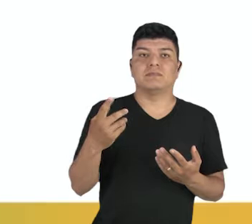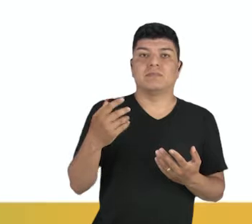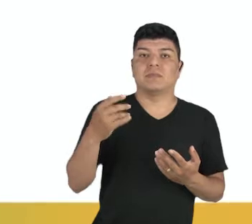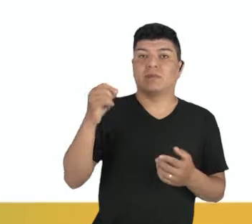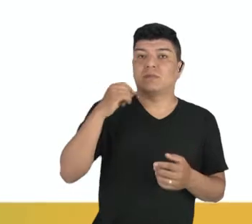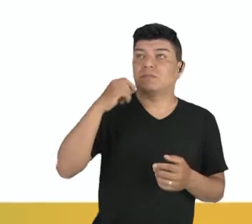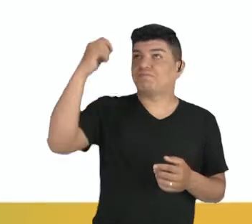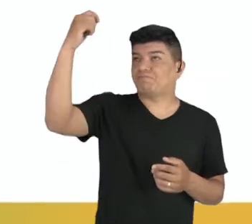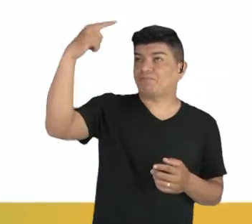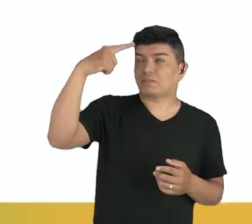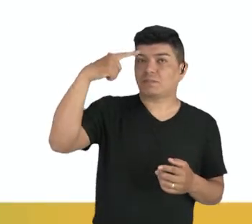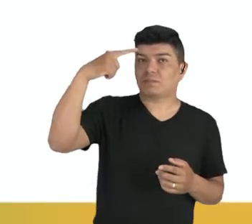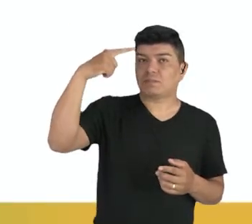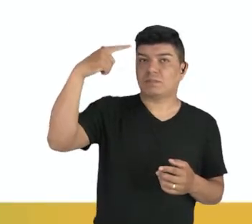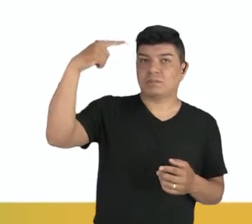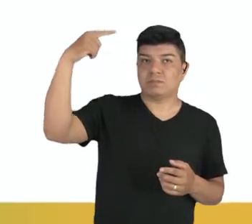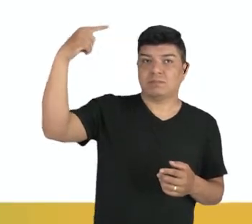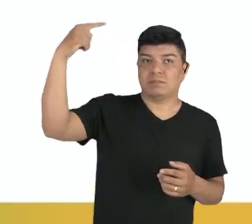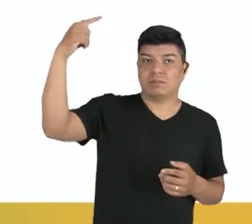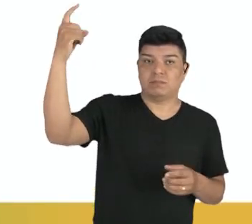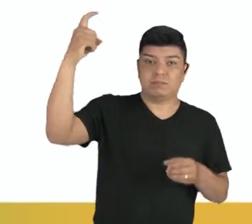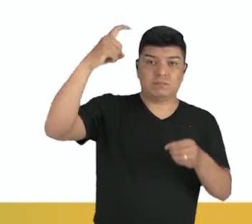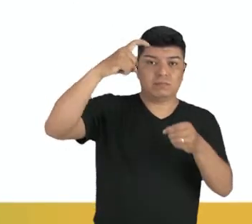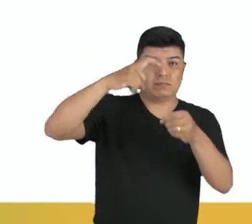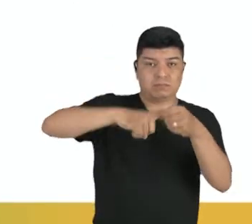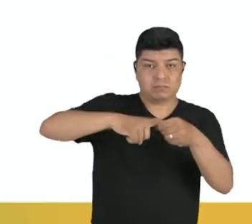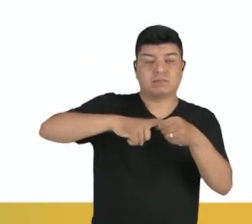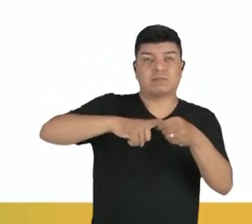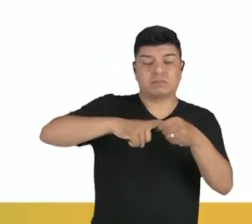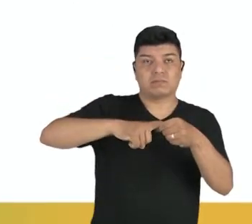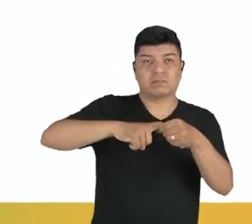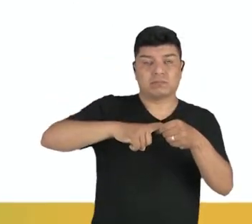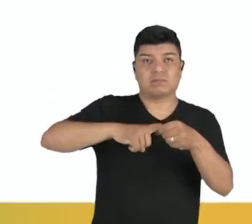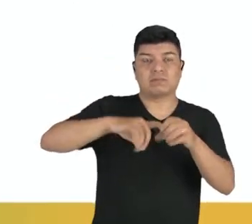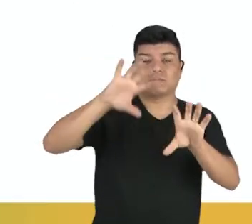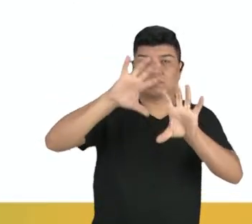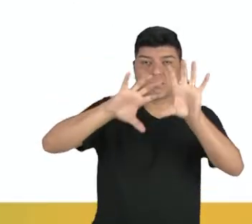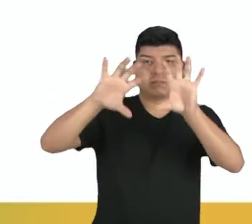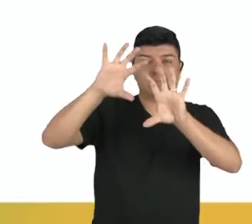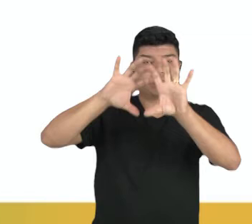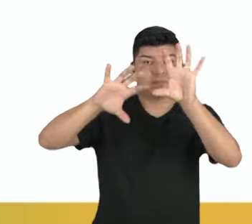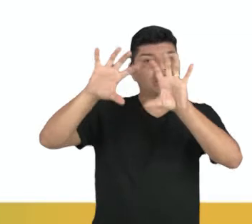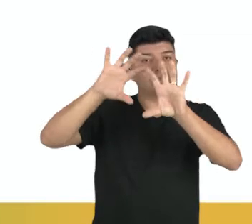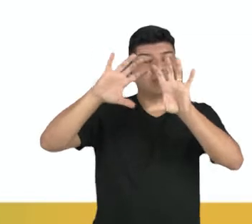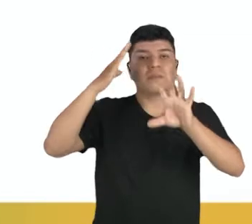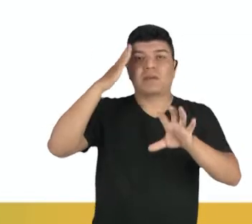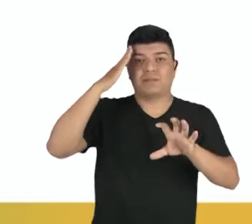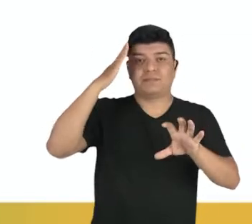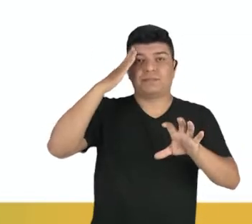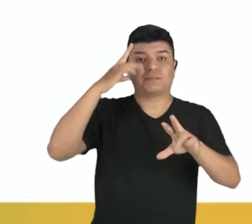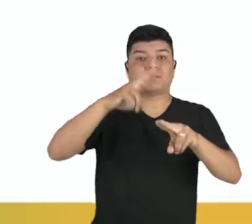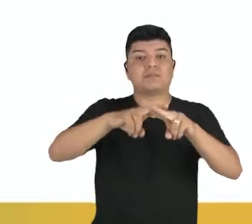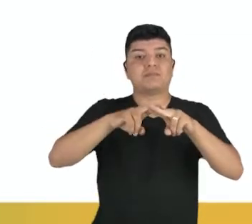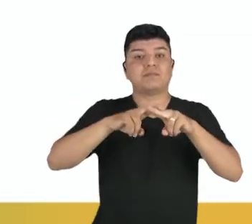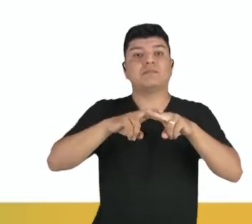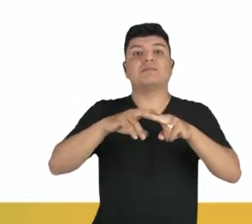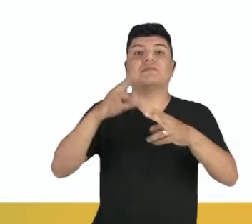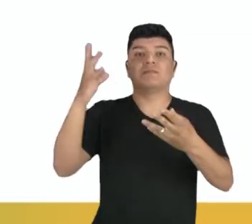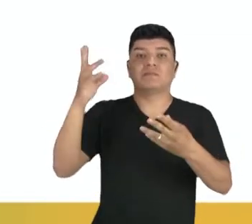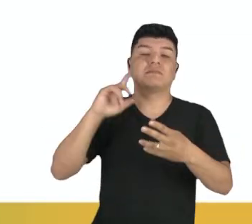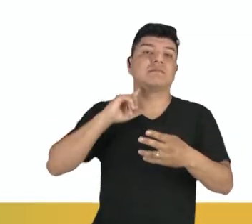sol, a reflexão, o retorno desses raios do sol para a atmosfera. Então, isso acontece por conta